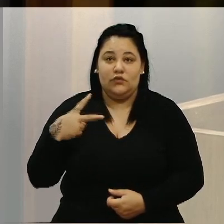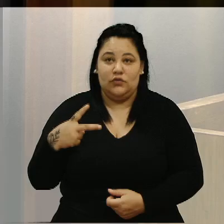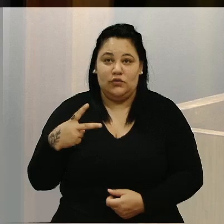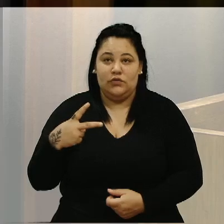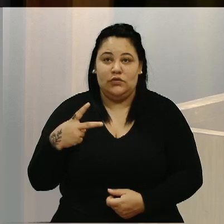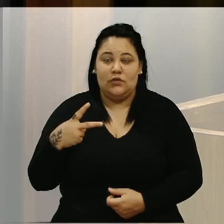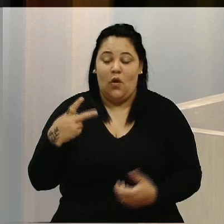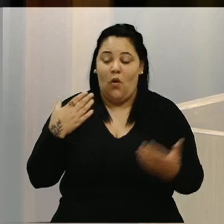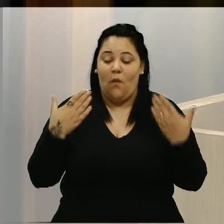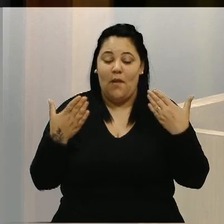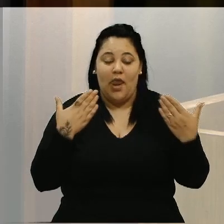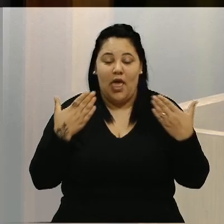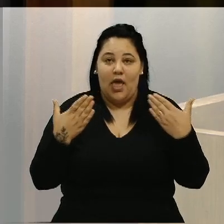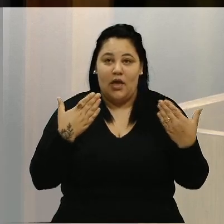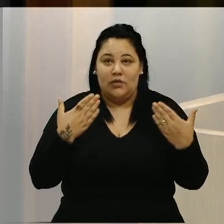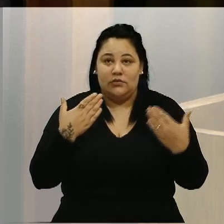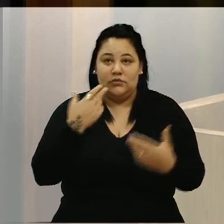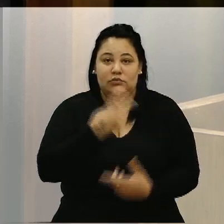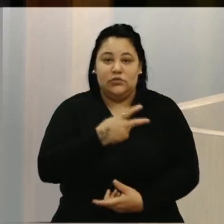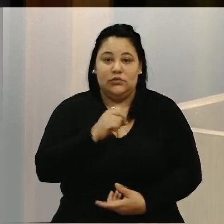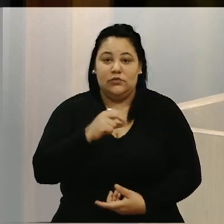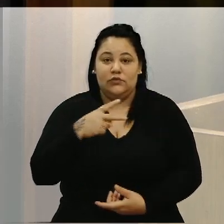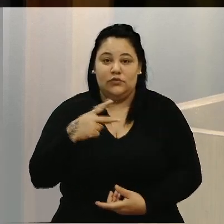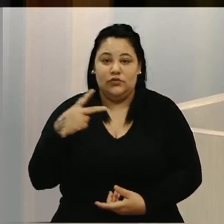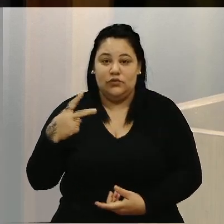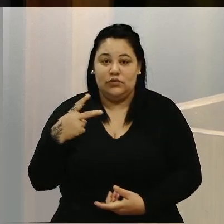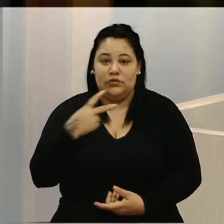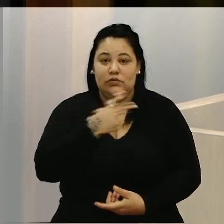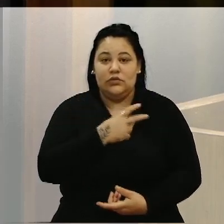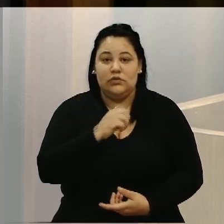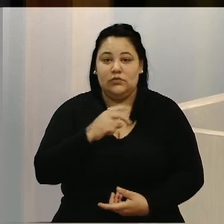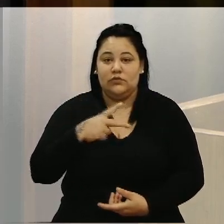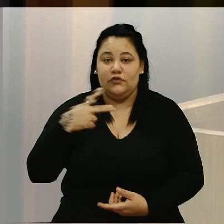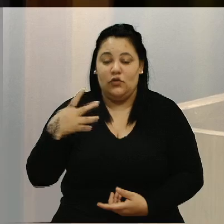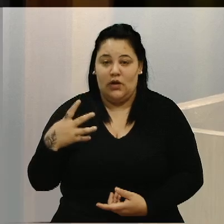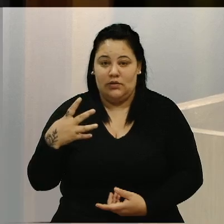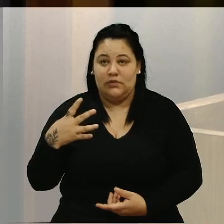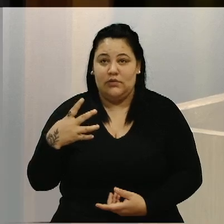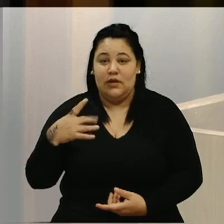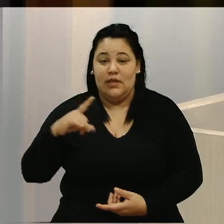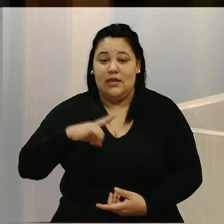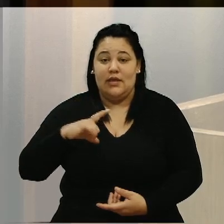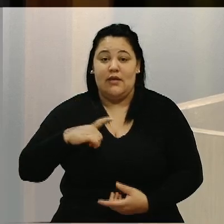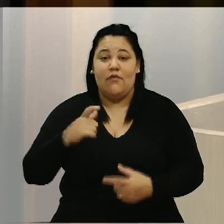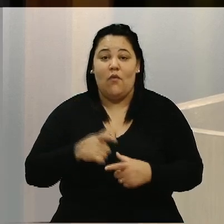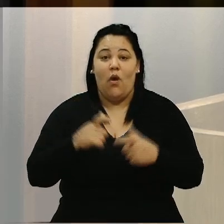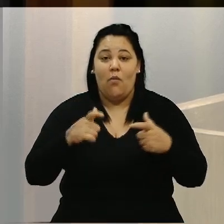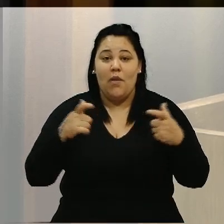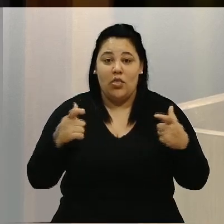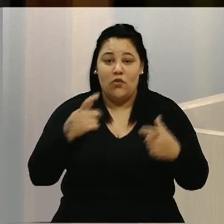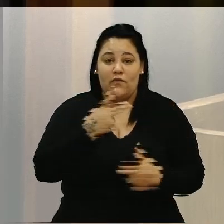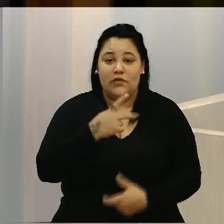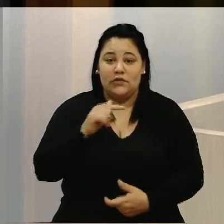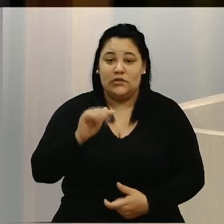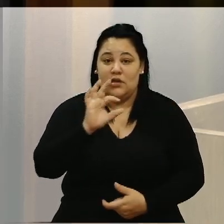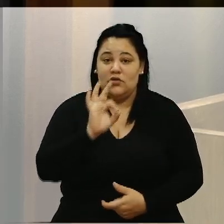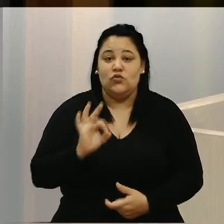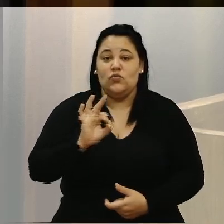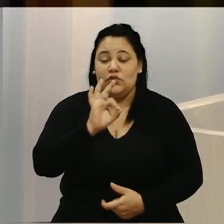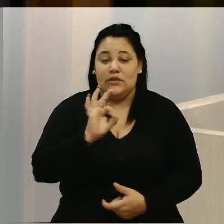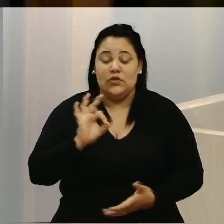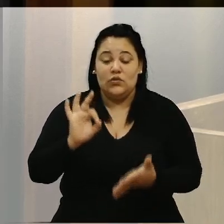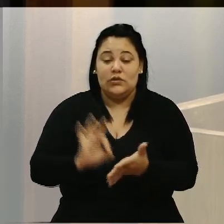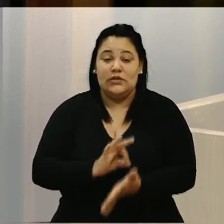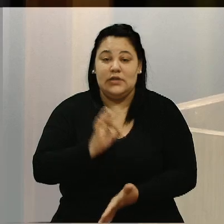de 2022 a 2024, teve um aumento de 27% dos